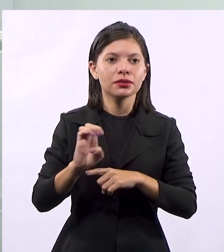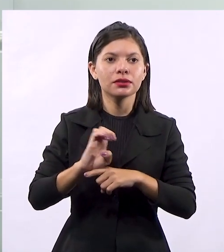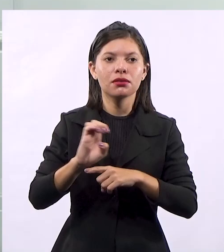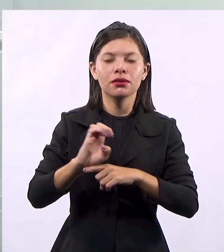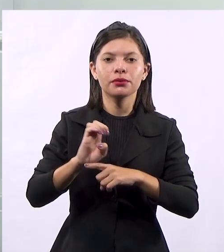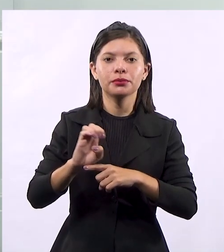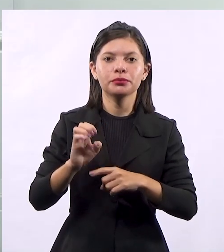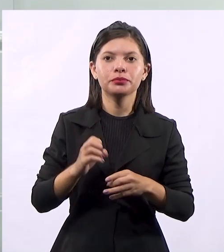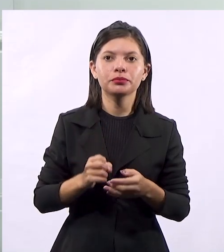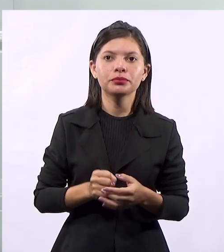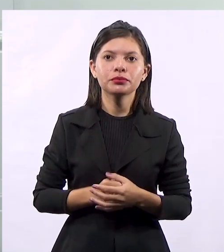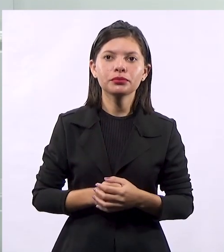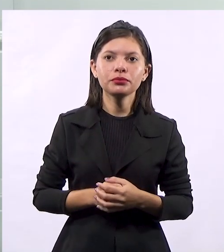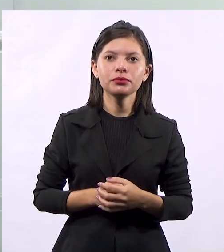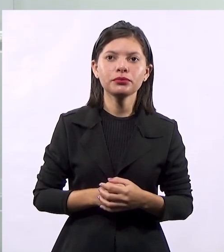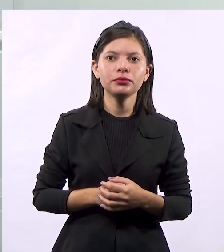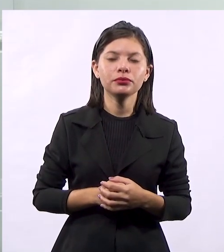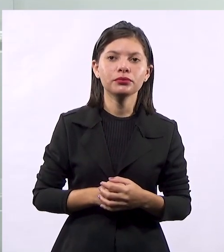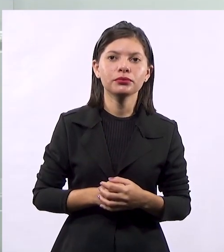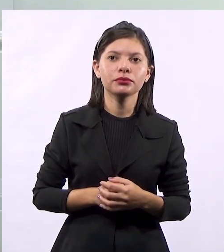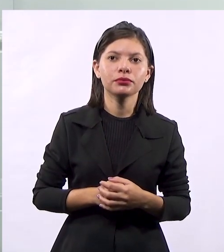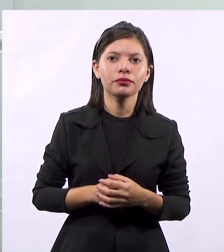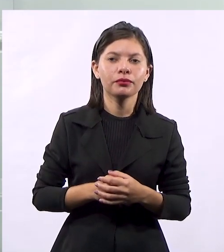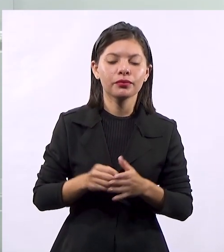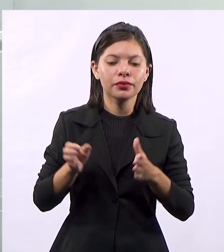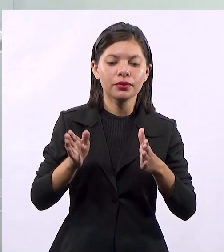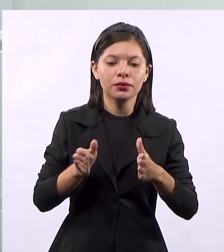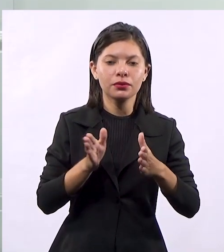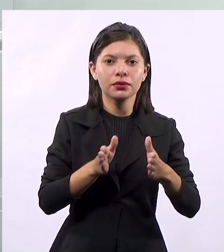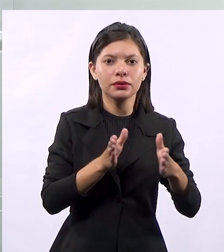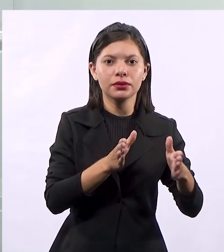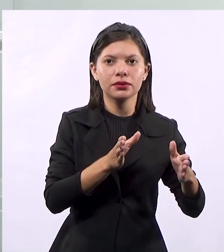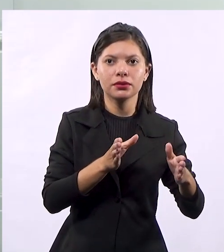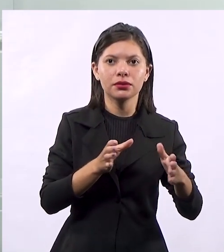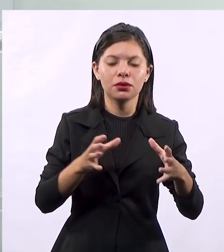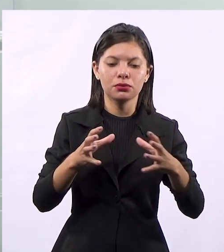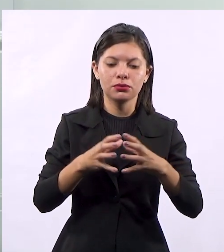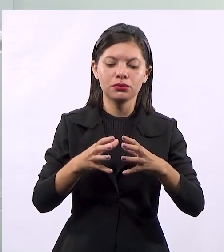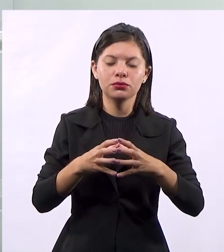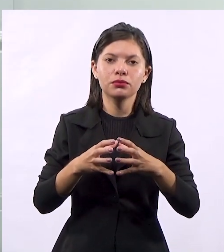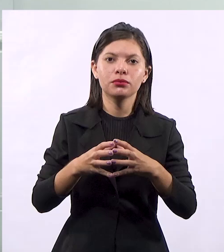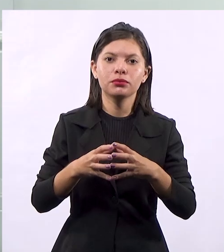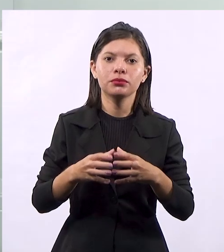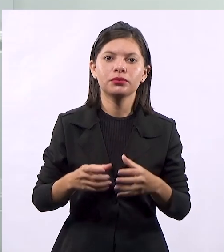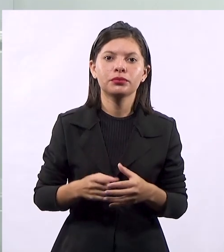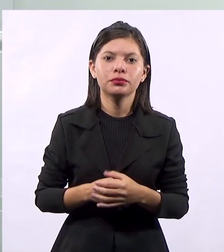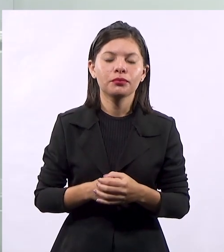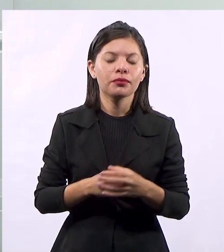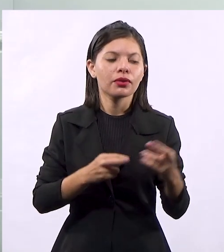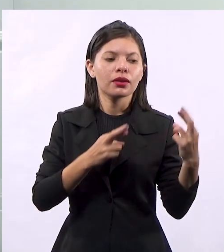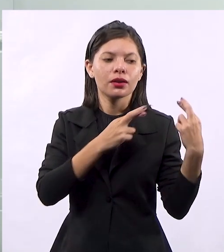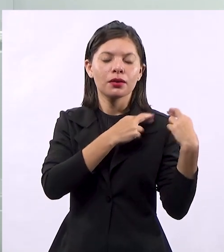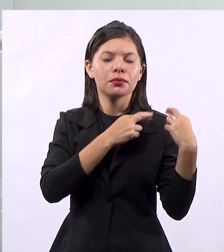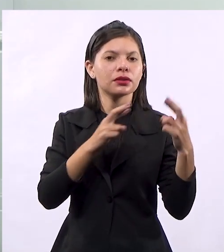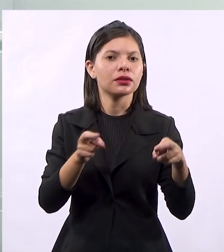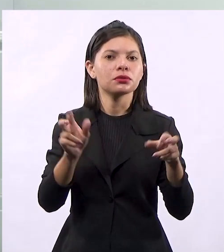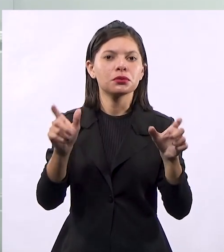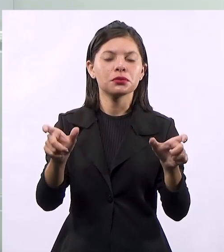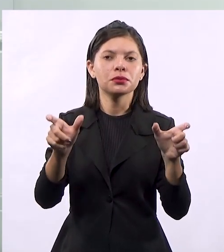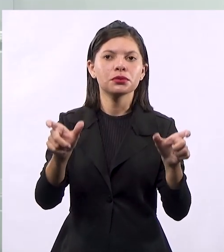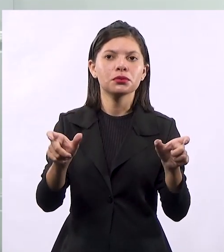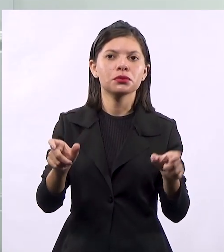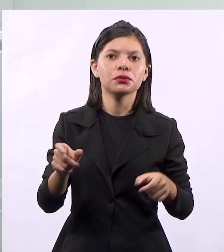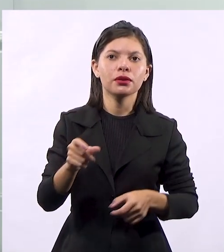pela gestão, por aqueles que governam o Estado, governam a comunidade. Então, nas estruturas de